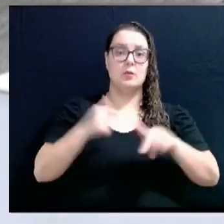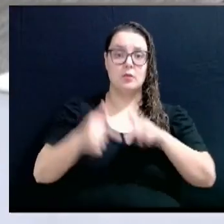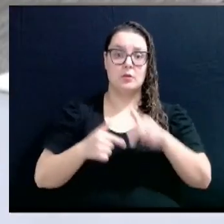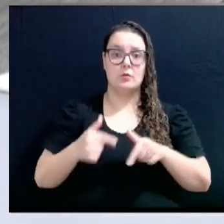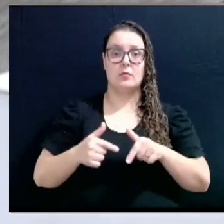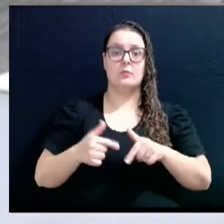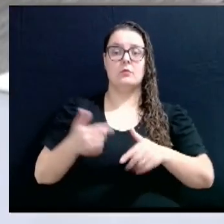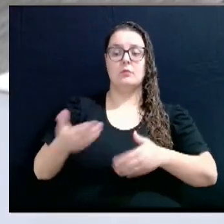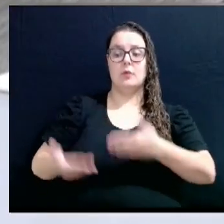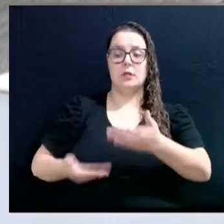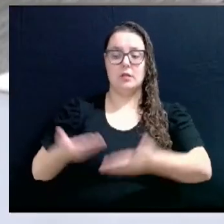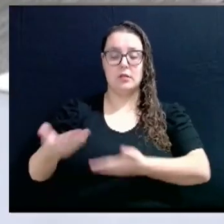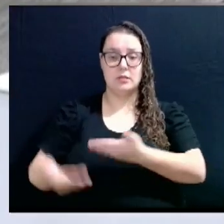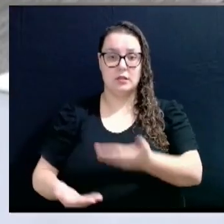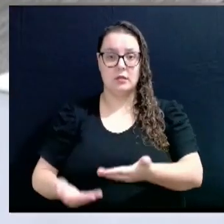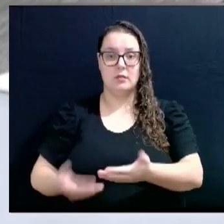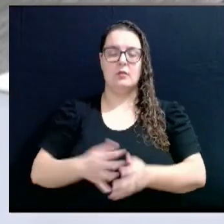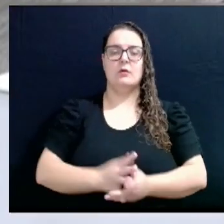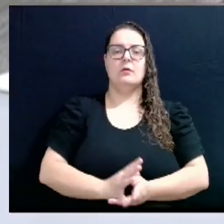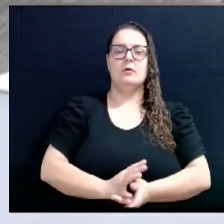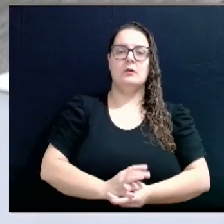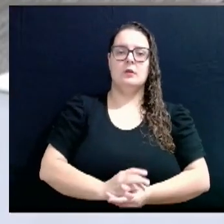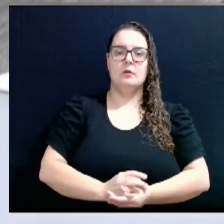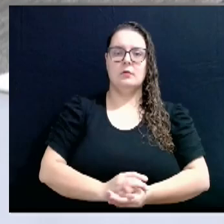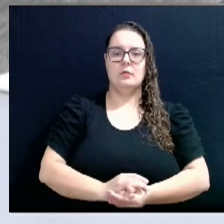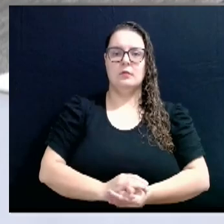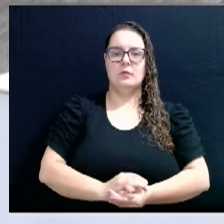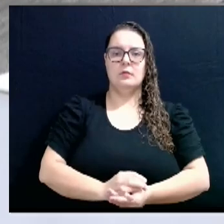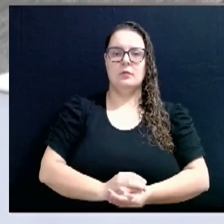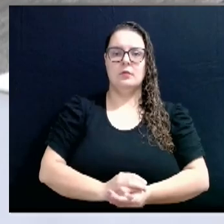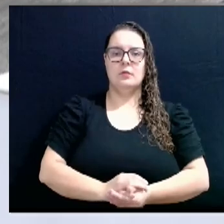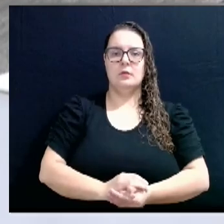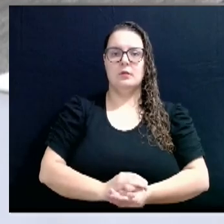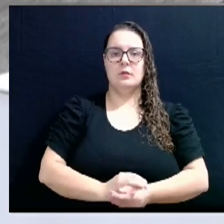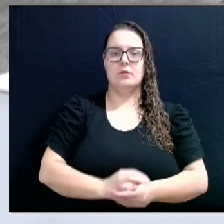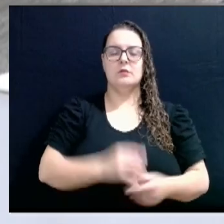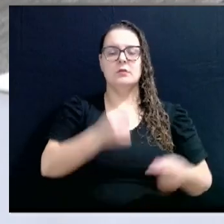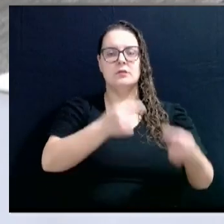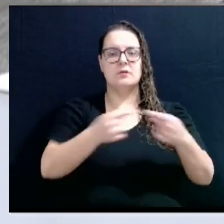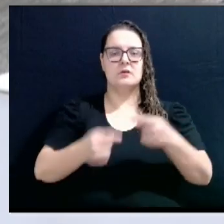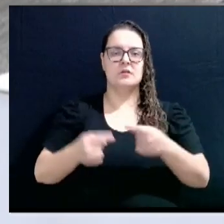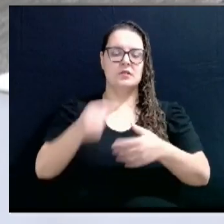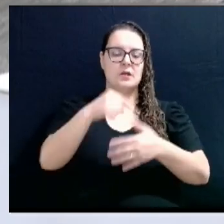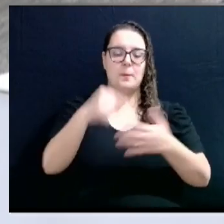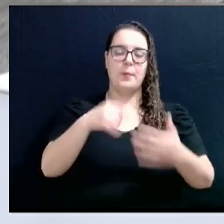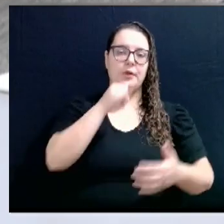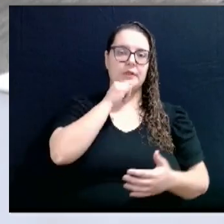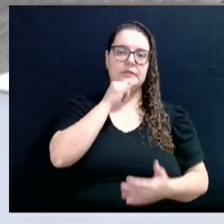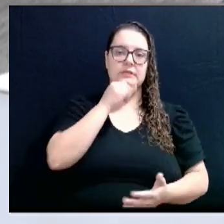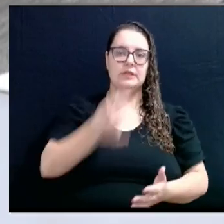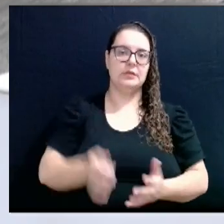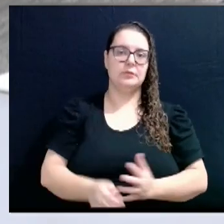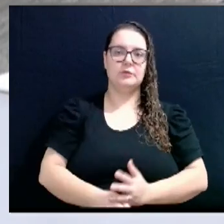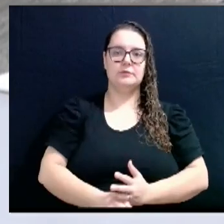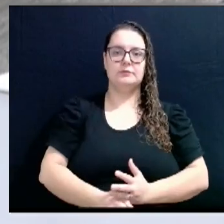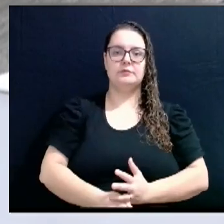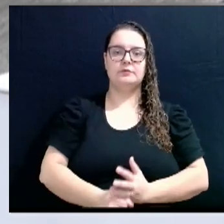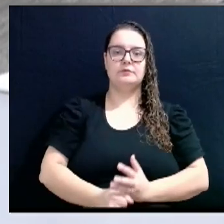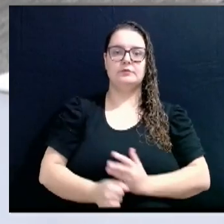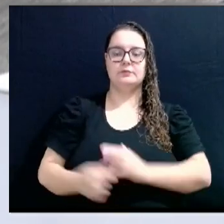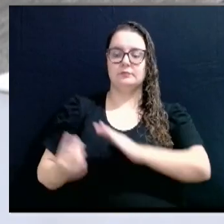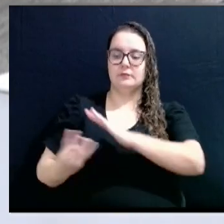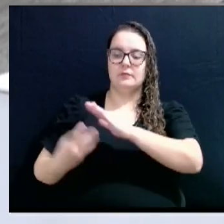A gente vai ter discutir sobre questões, por exemplo, da terceirização, né? O